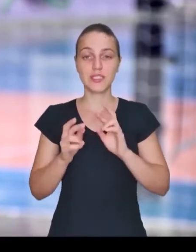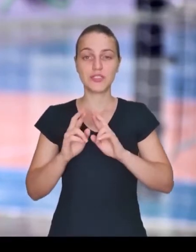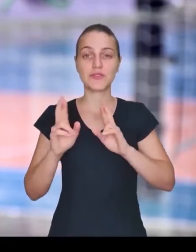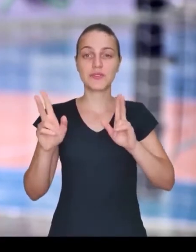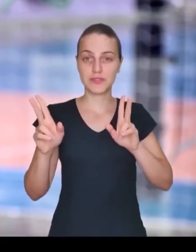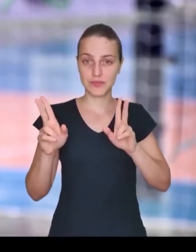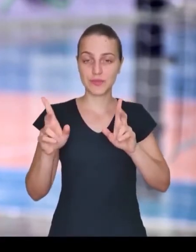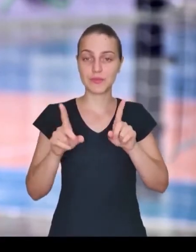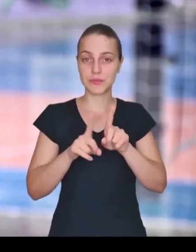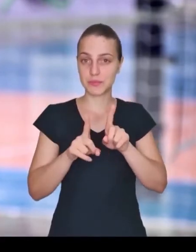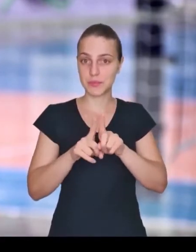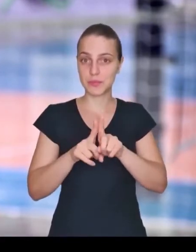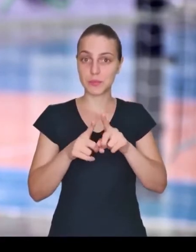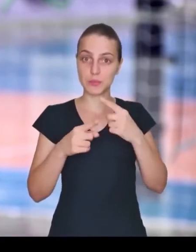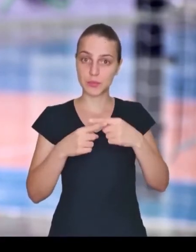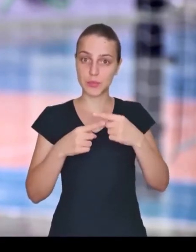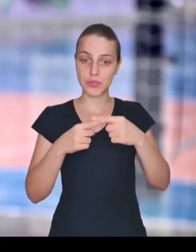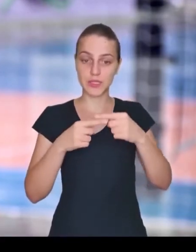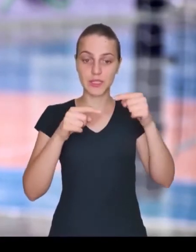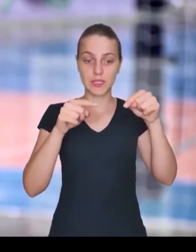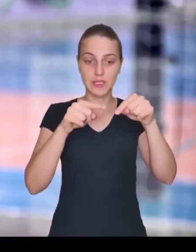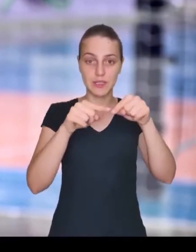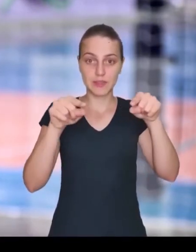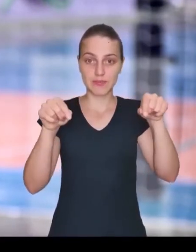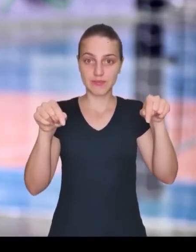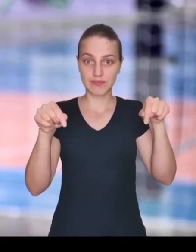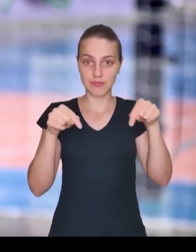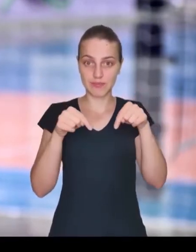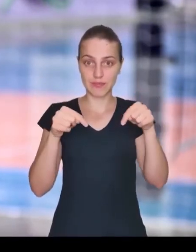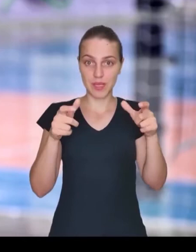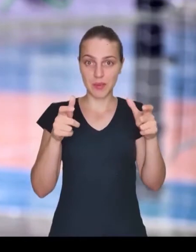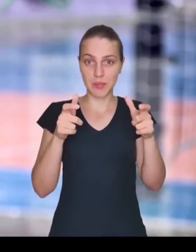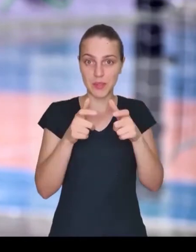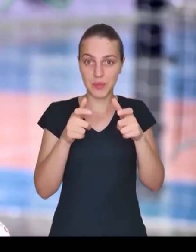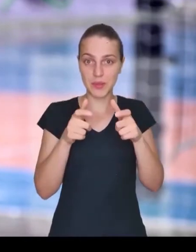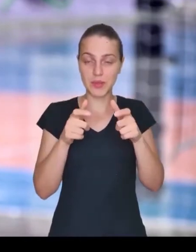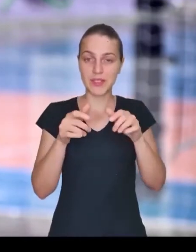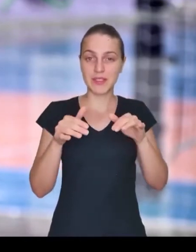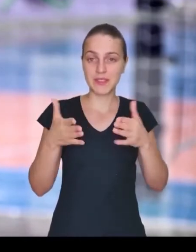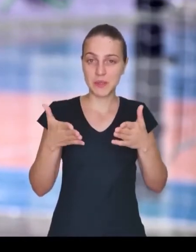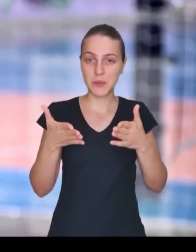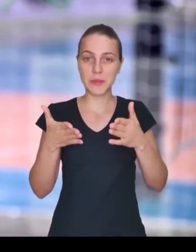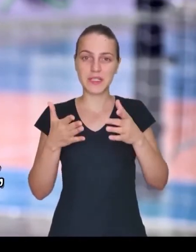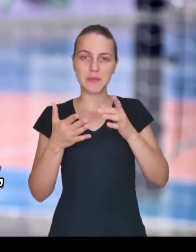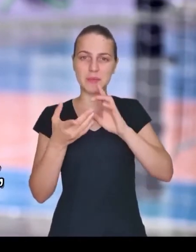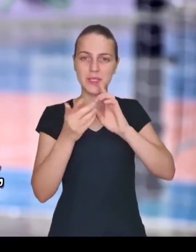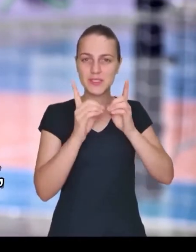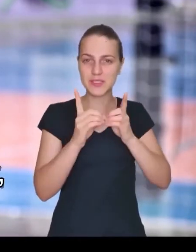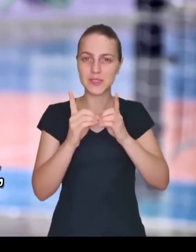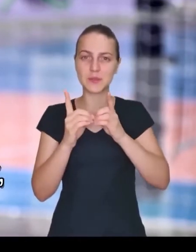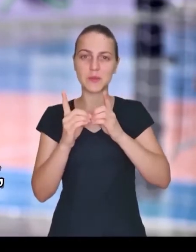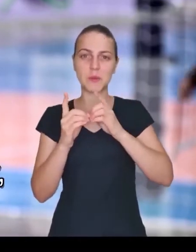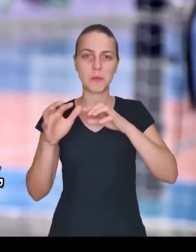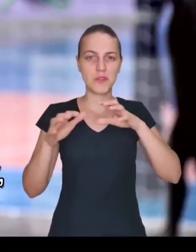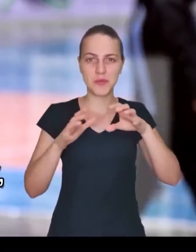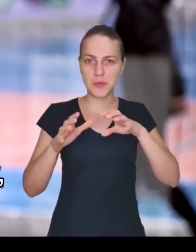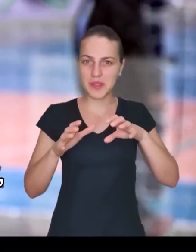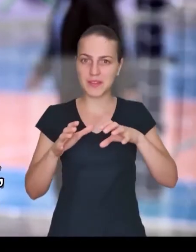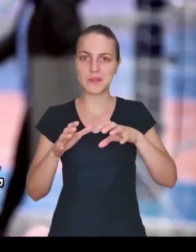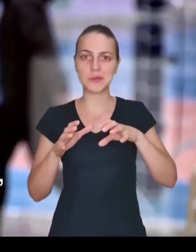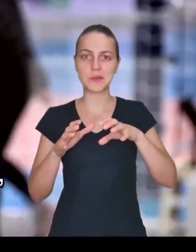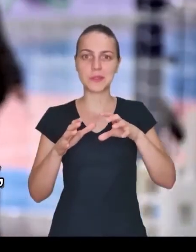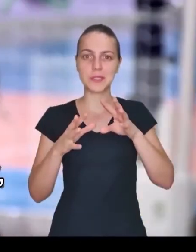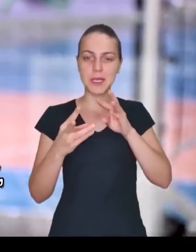no vôlei sentado, por a quadra ser menor, o jogo torna-se mais dinâmico. Então tem muitos ralis, é um jogo mais bonito de se ver, ele tem